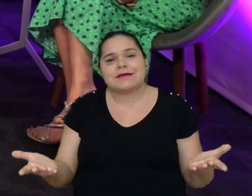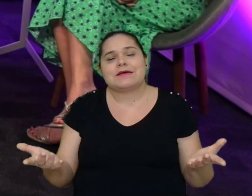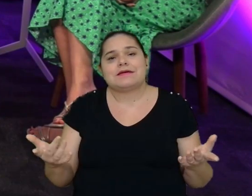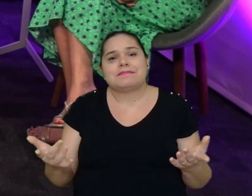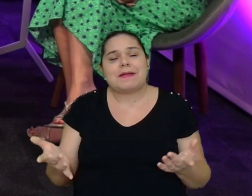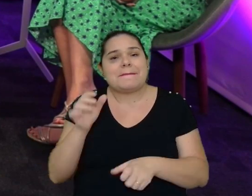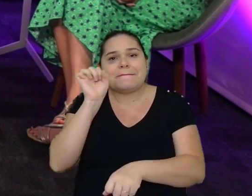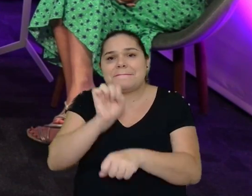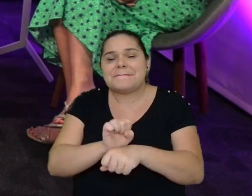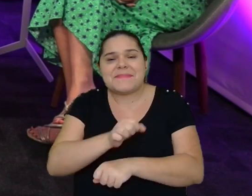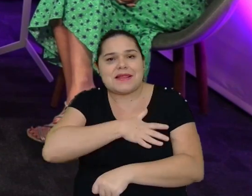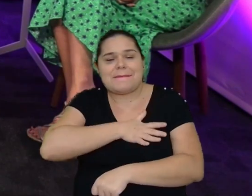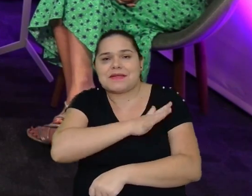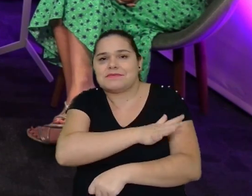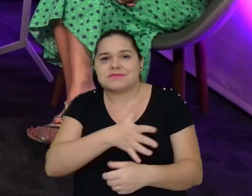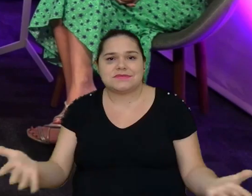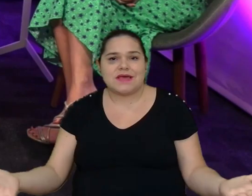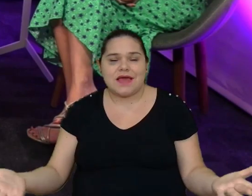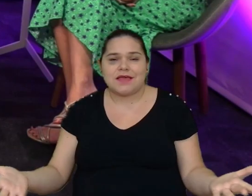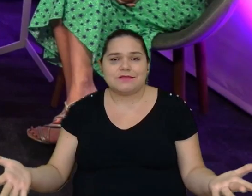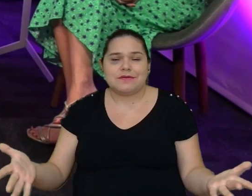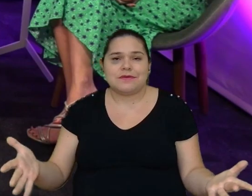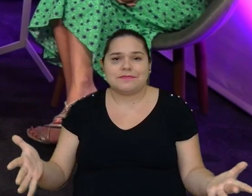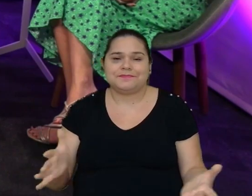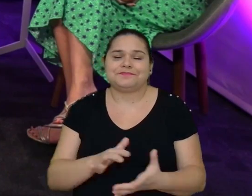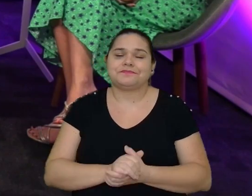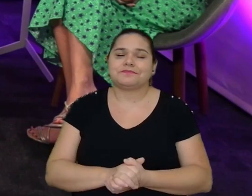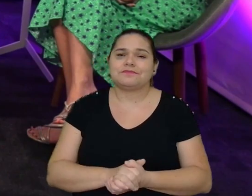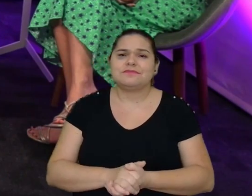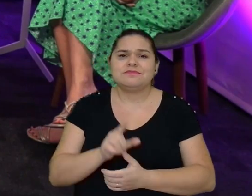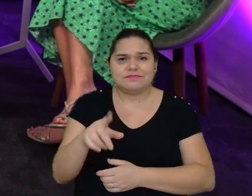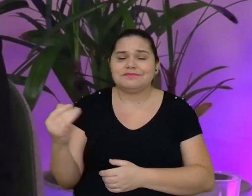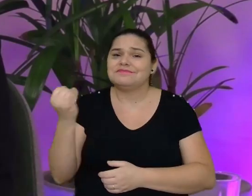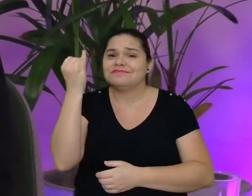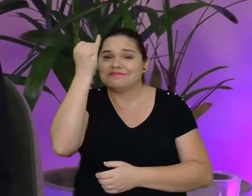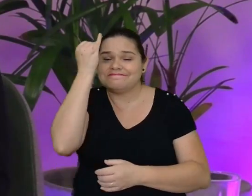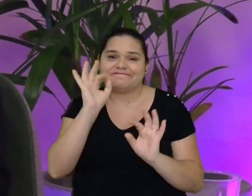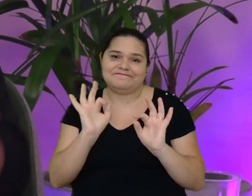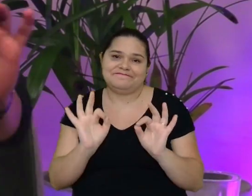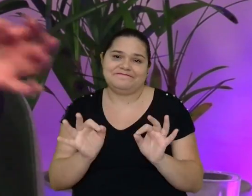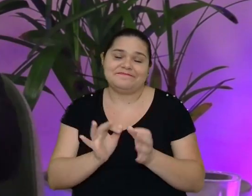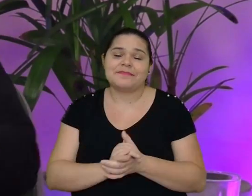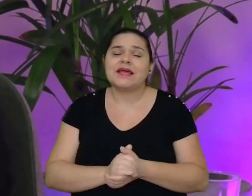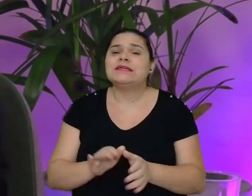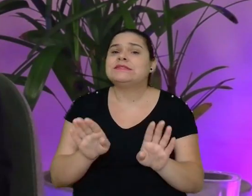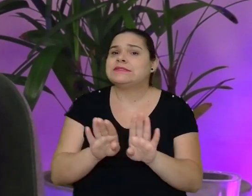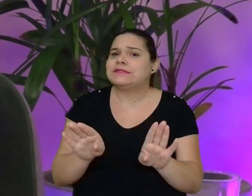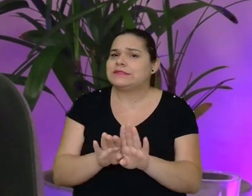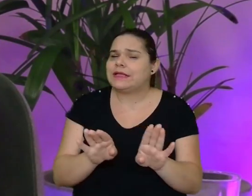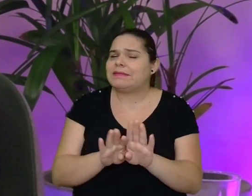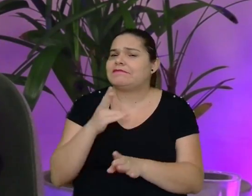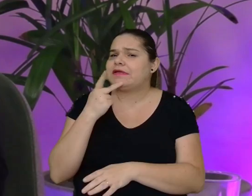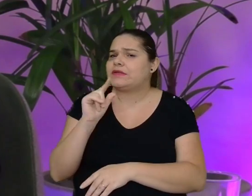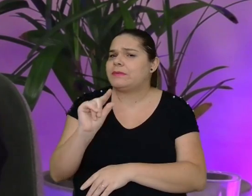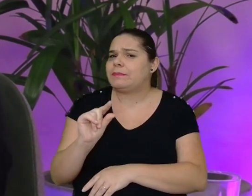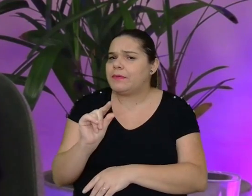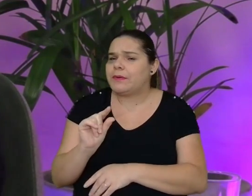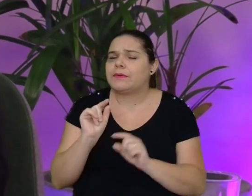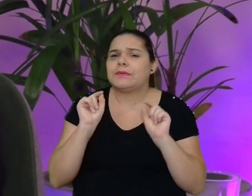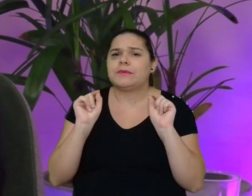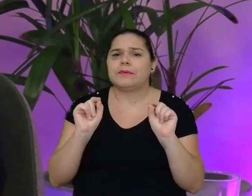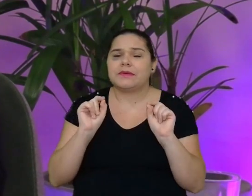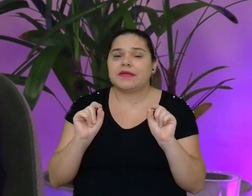conjunto, né? Sim, então, acho que a isso. importância é essa. Exatamente. Com certeza. Gente, e falando um pouquinho agora sobre... procedimentos